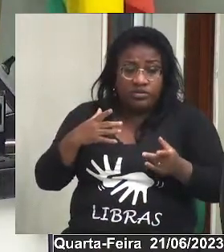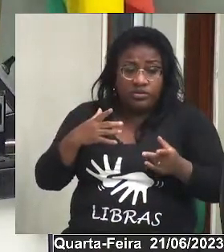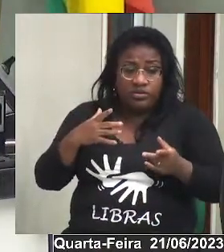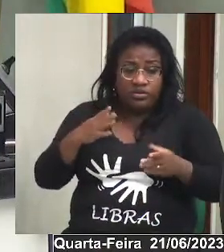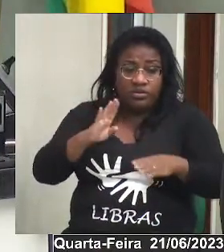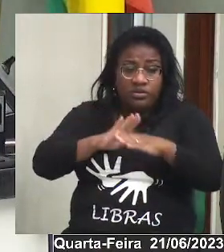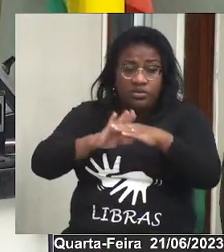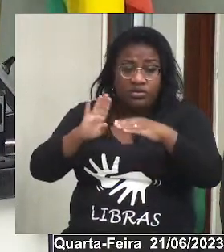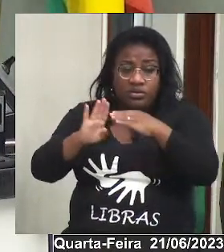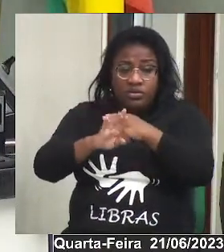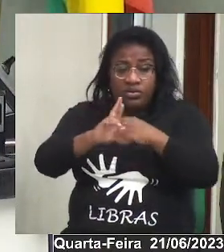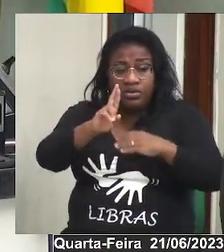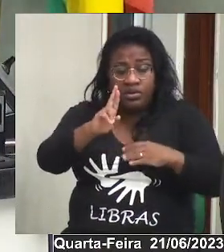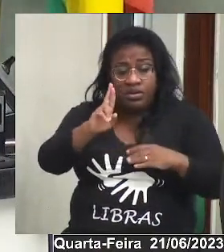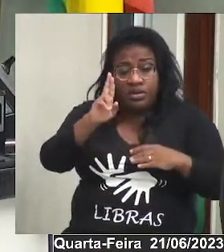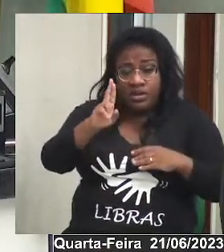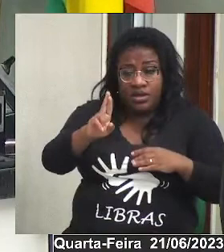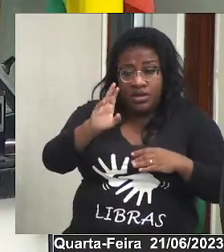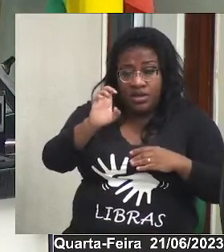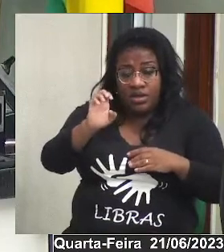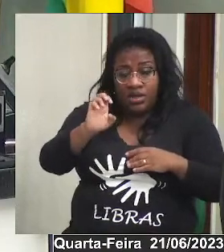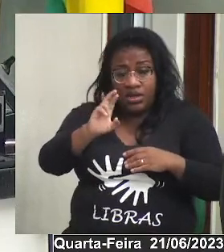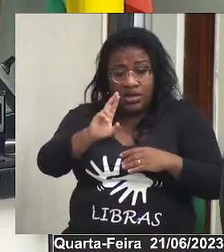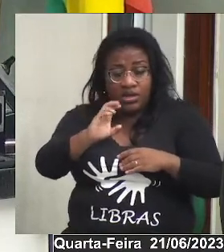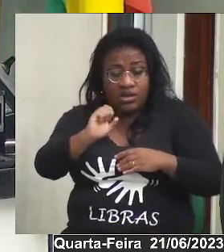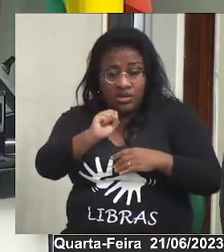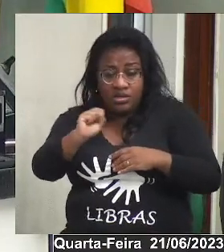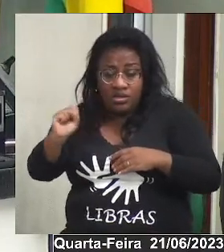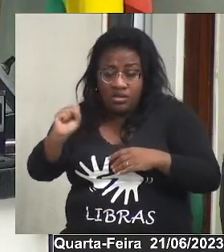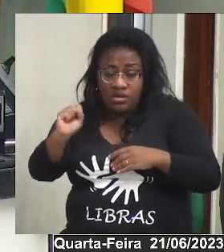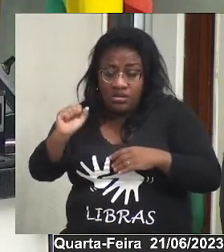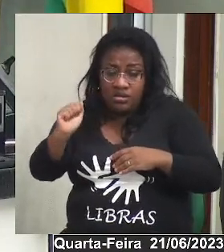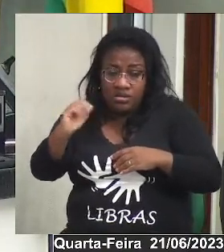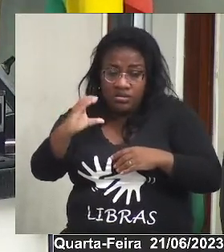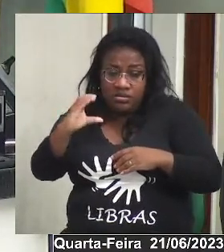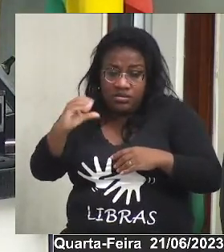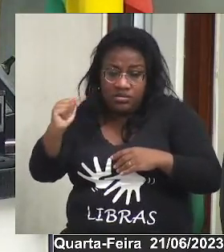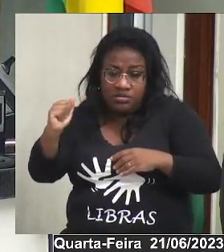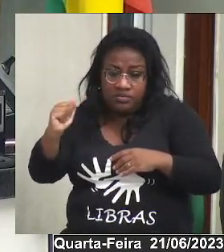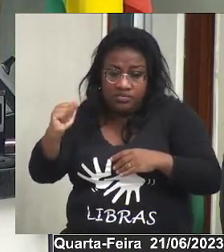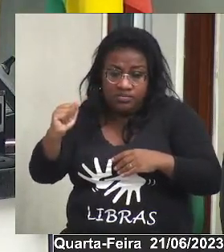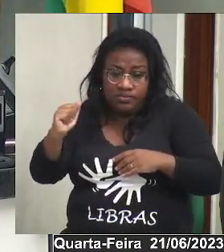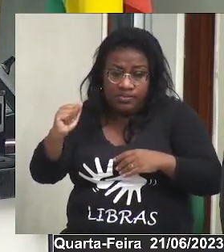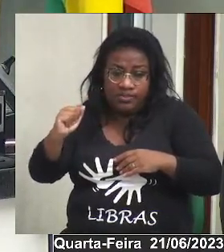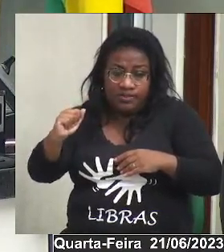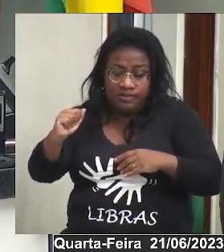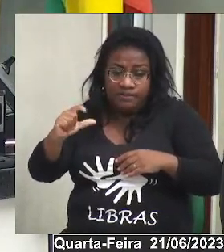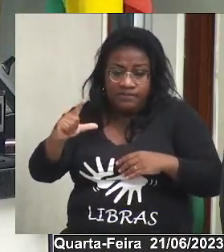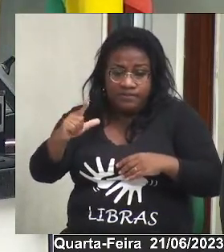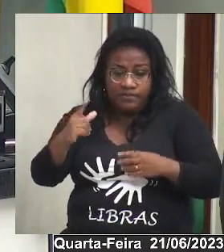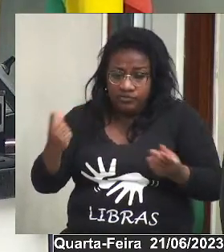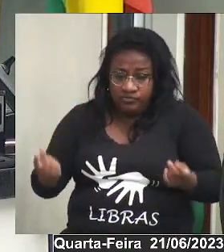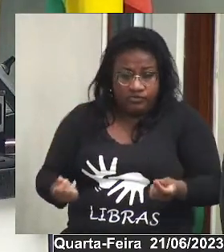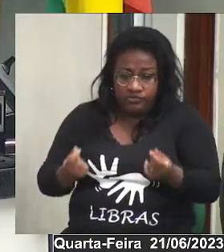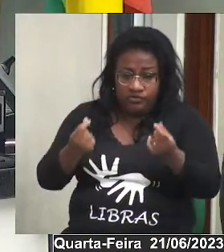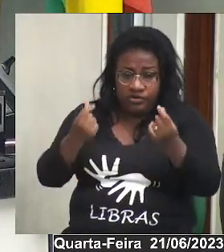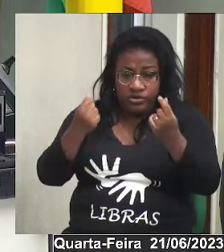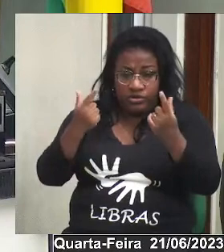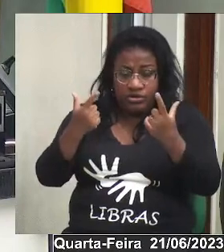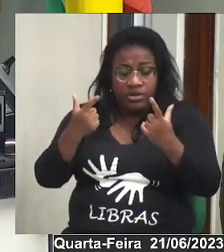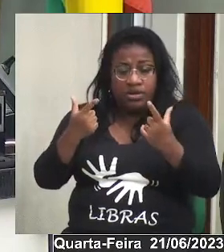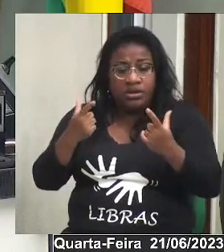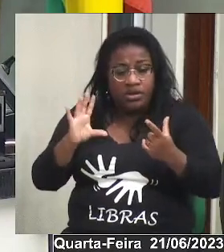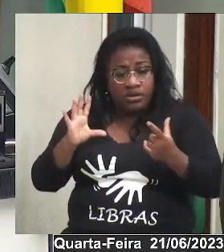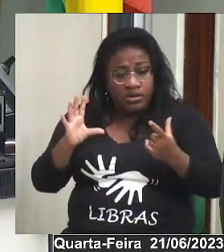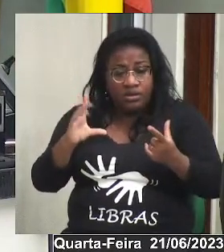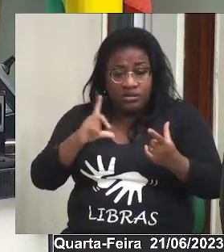Ressaca. Então a Ressaca é um bairro pobre, periferia. Eu acredito que lá o senhor não foi criado na riqueza.